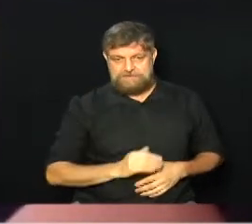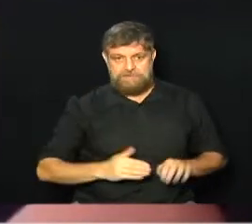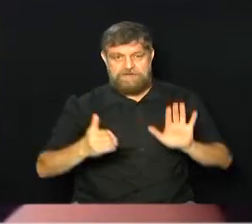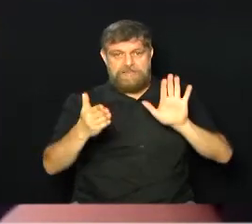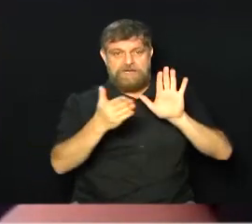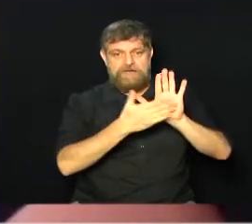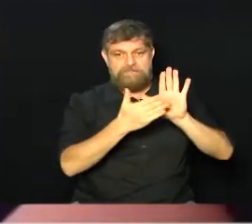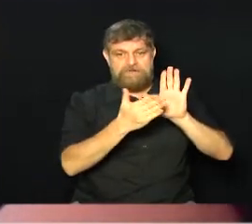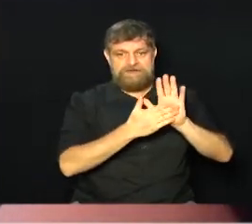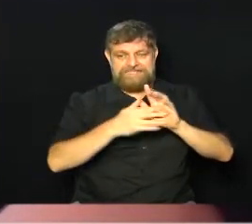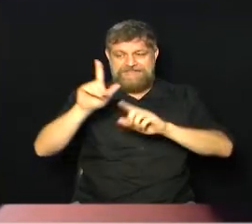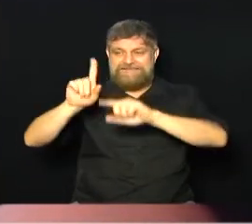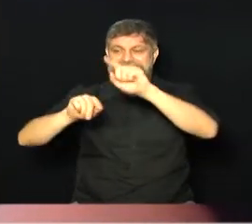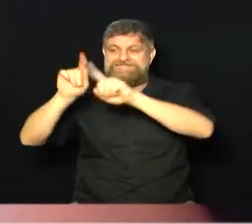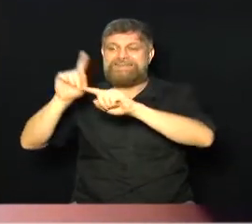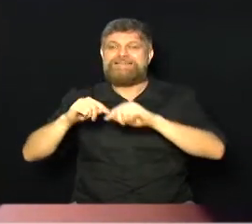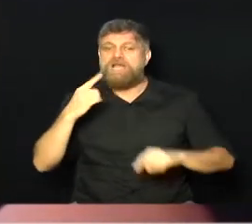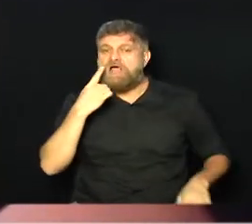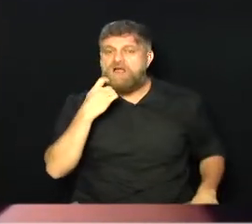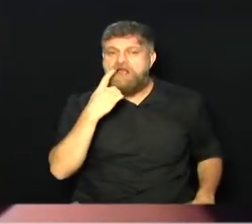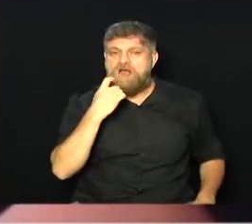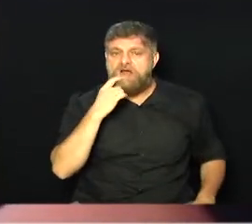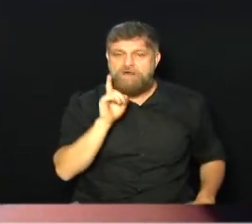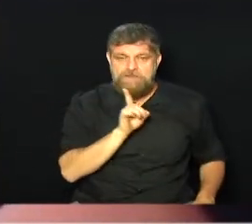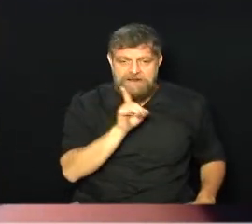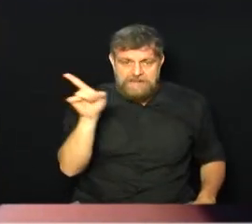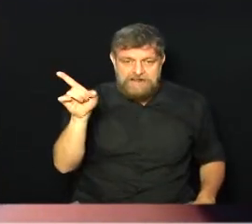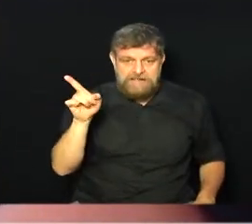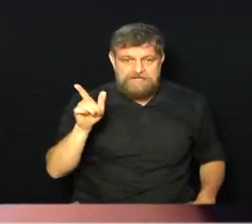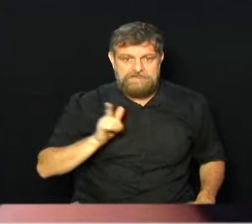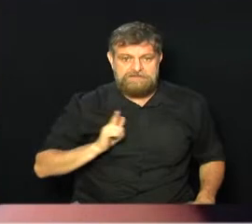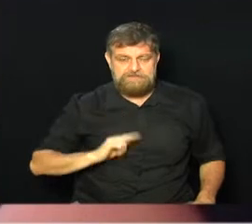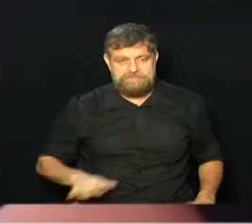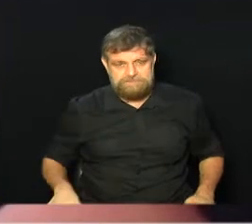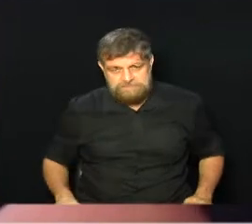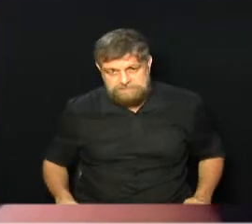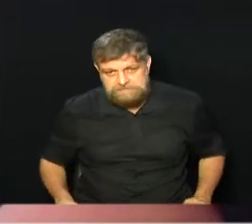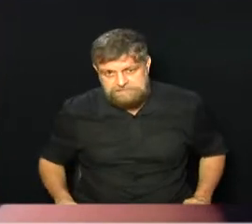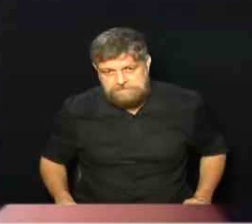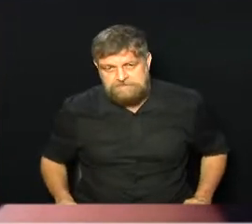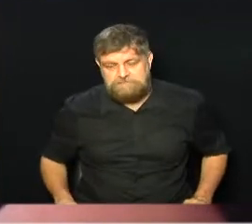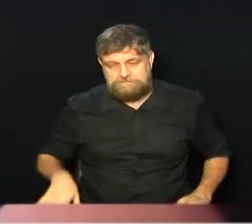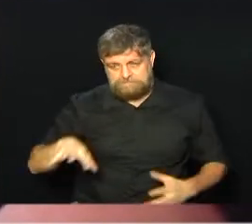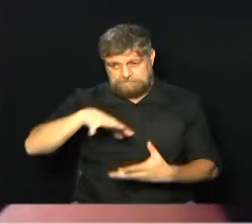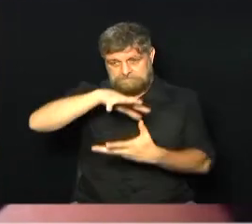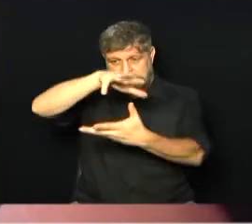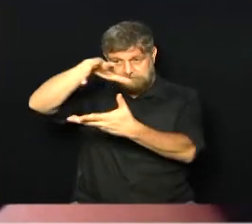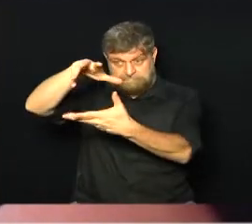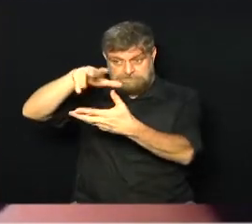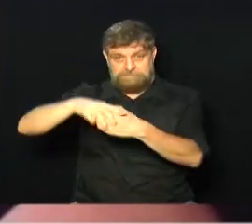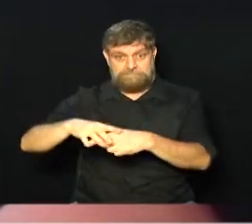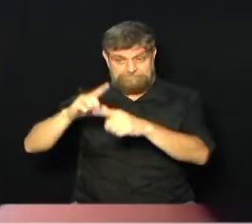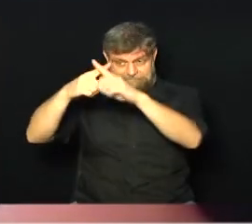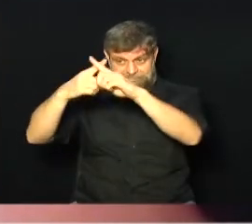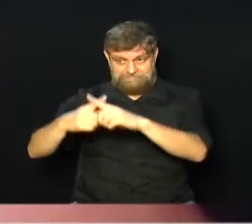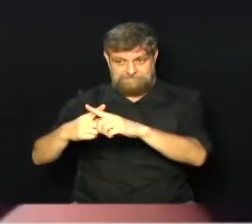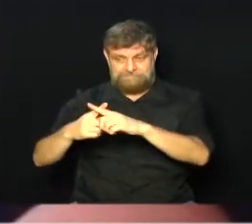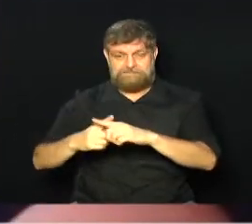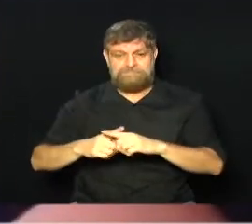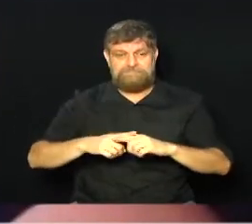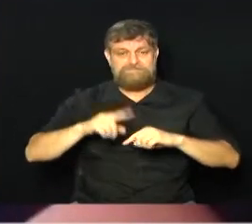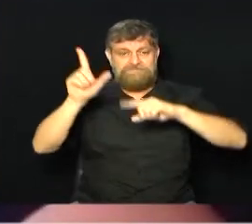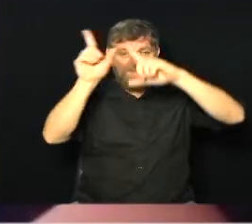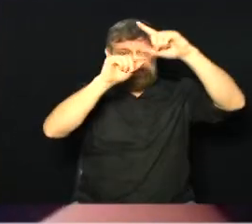Estrela Vermelha, que é o grande rival do Partizan, né? Um dos maiores clássicos do mundo. E o Estrela Vermelha